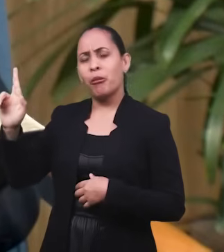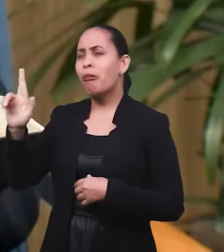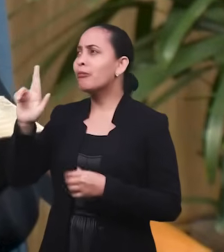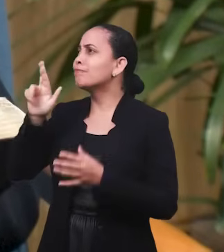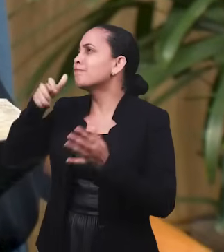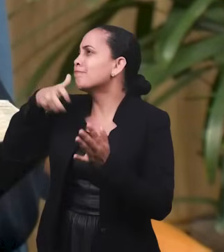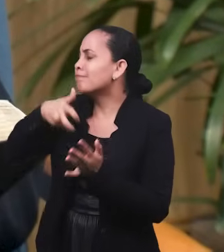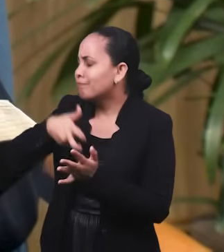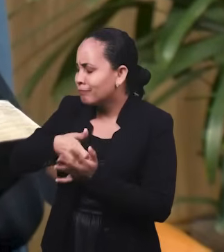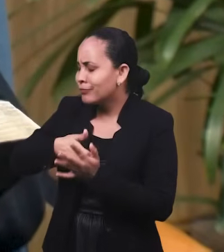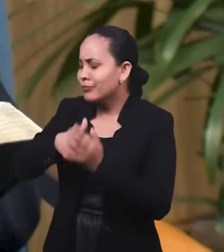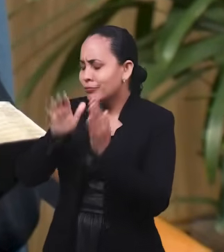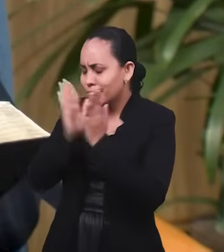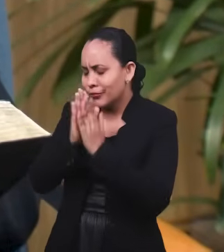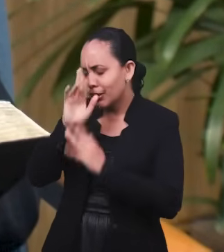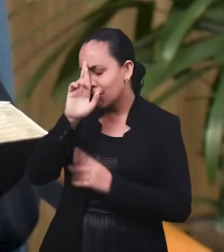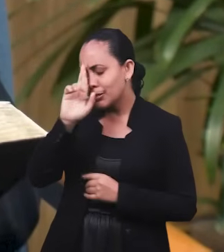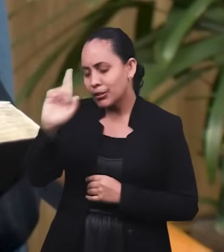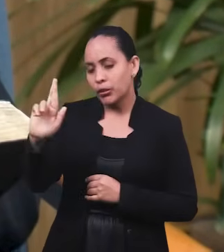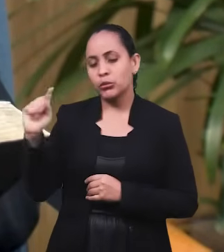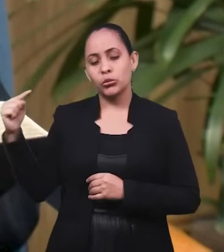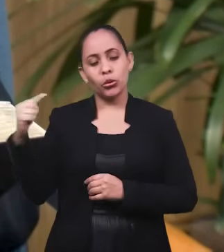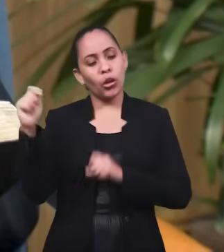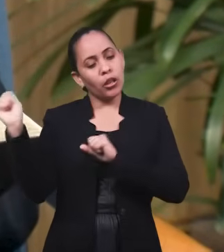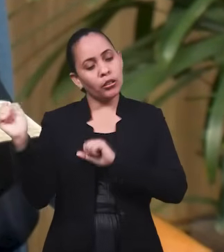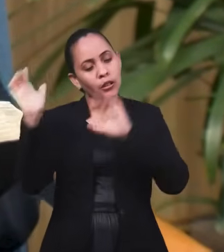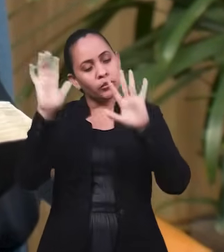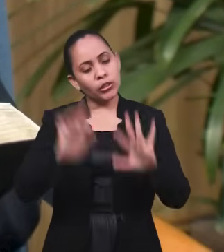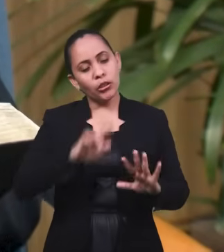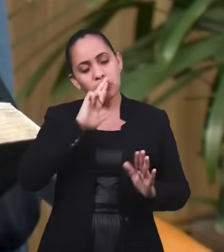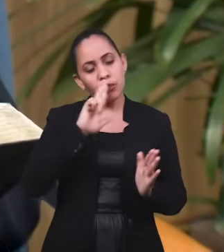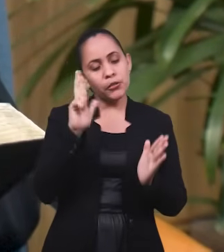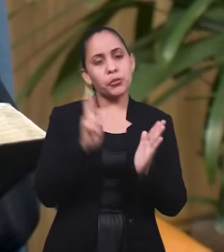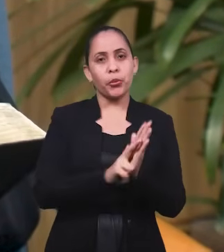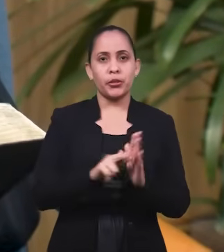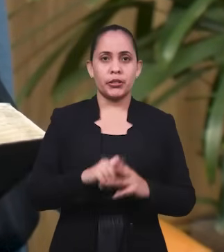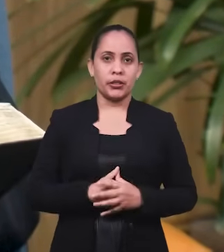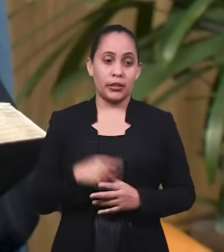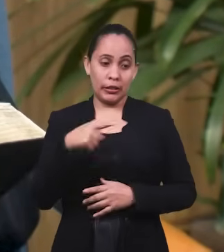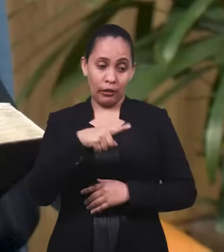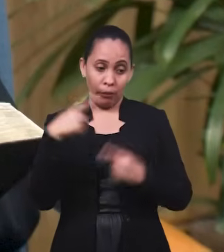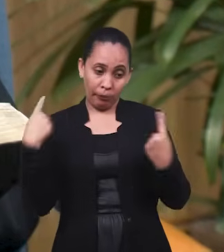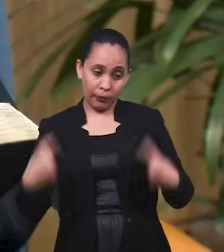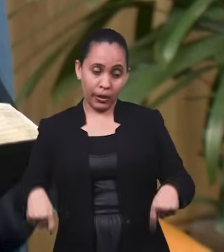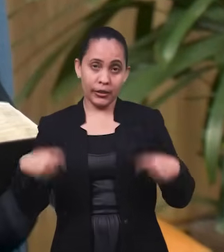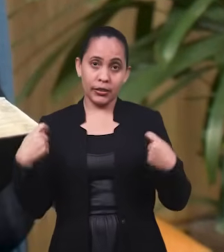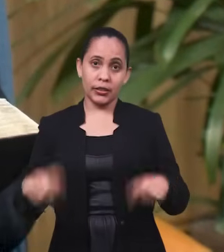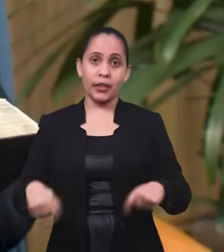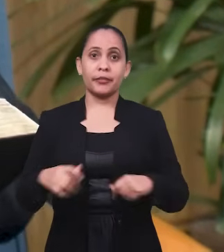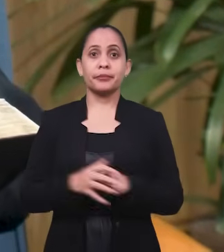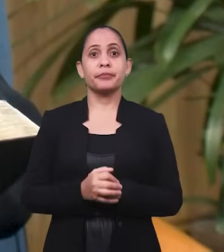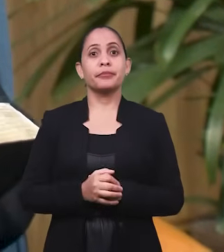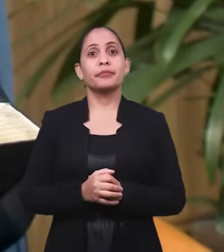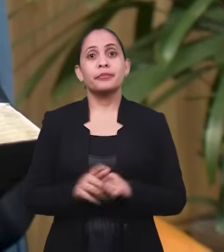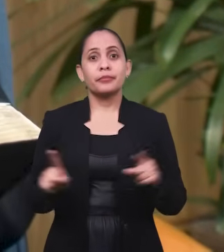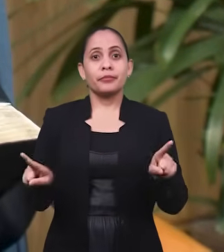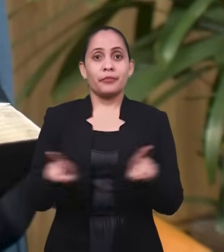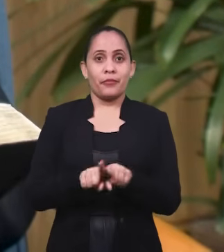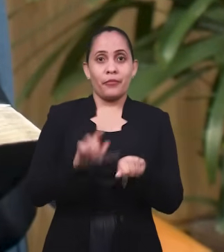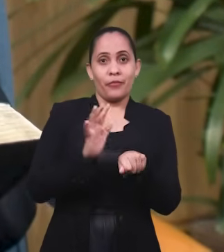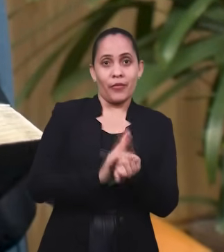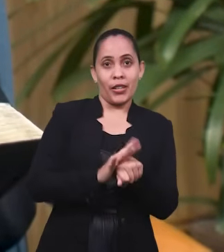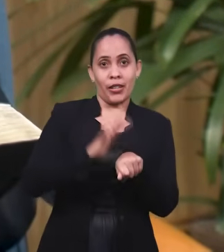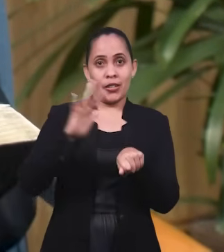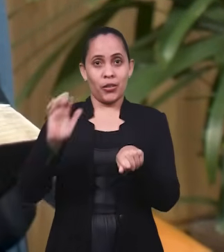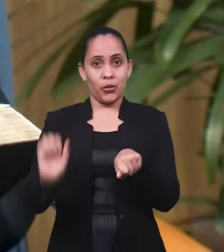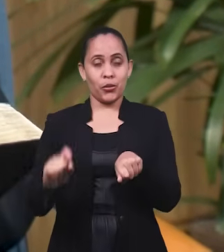aos pés do Senhor, e o Senhor dá a ele a vitória, a resposta que ele precisava, que foi a